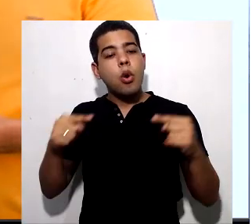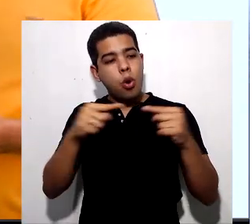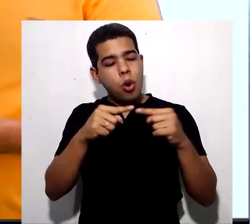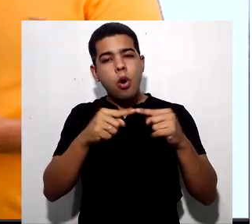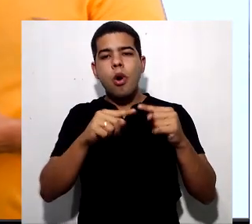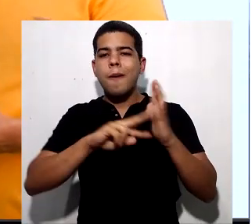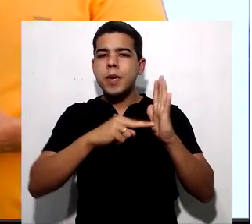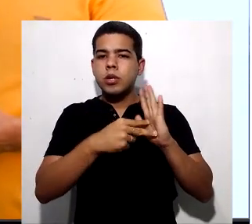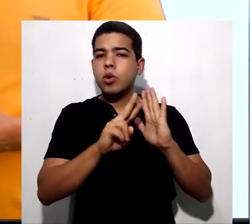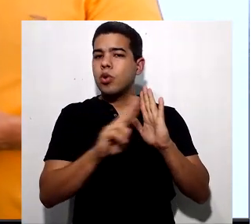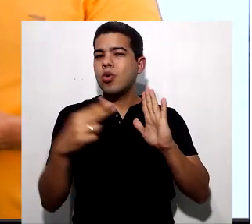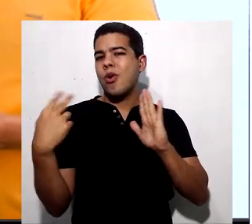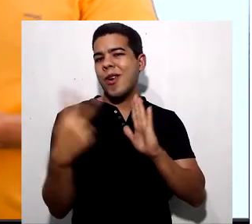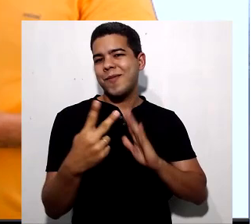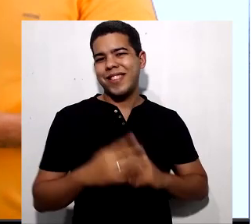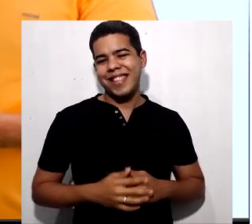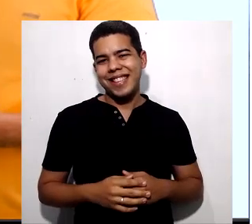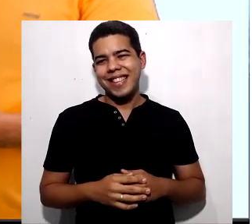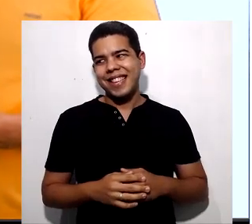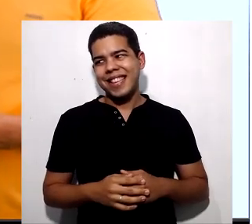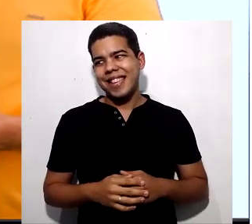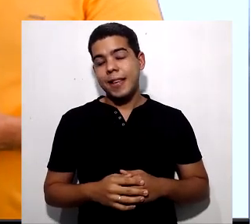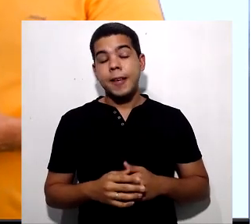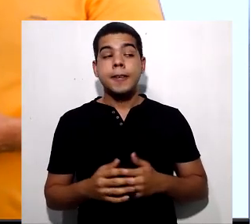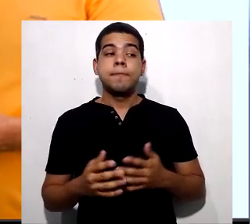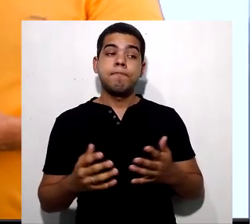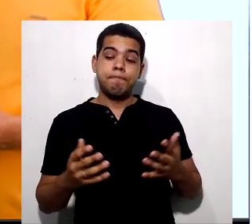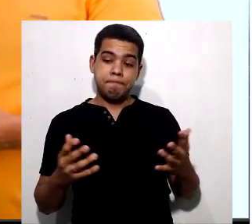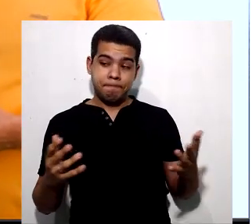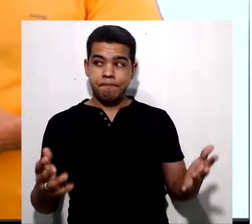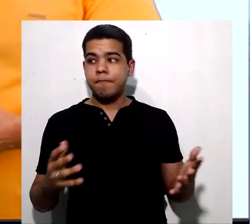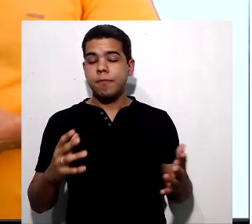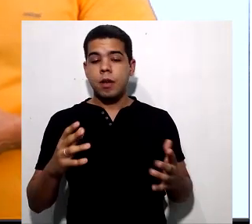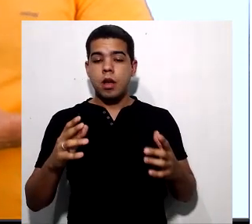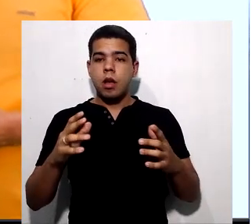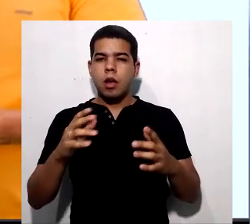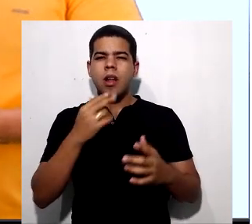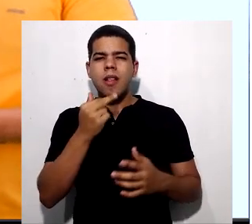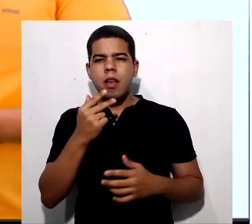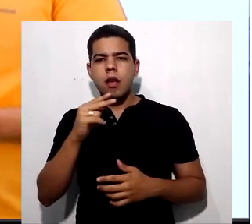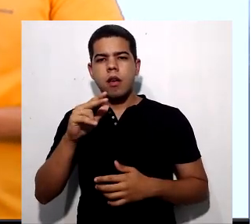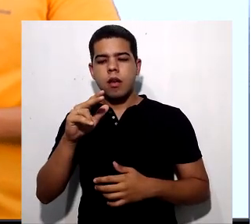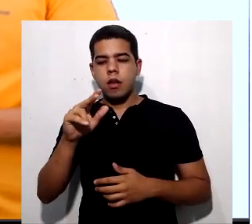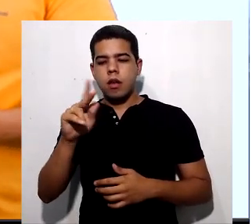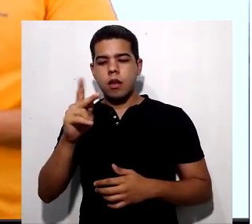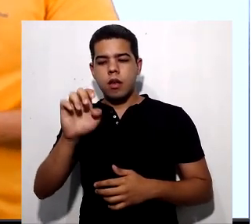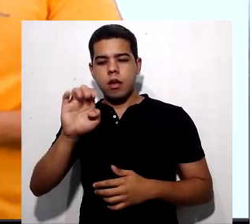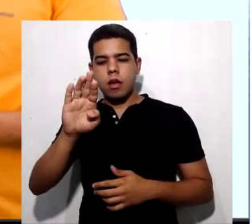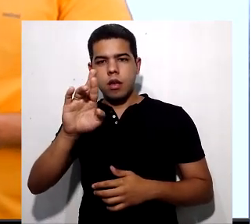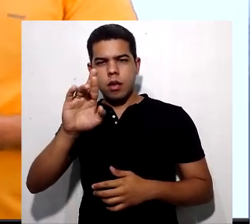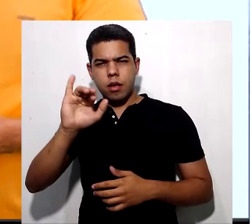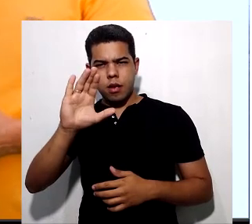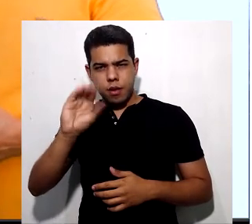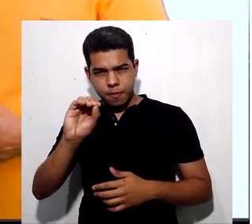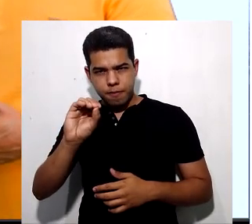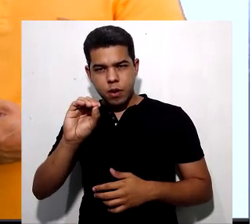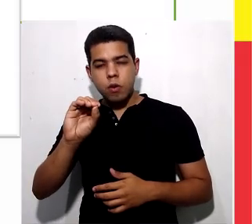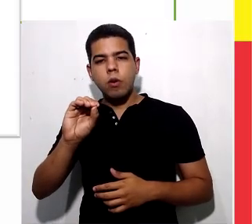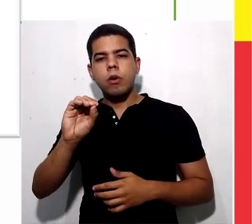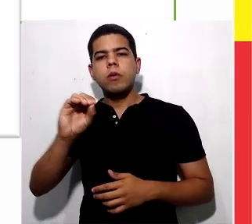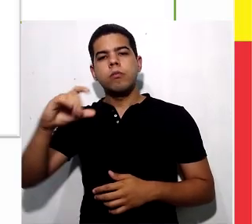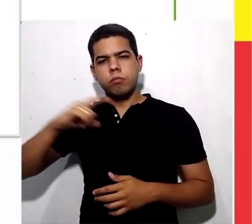os dois significados do seu nome. Mas ratificando, em hebraico, Shaya significa vida, sopro de